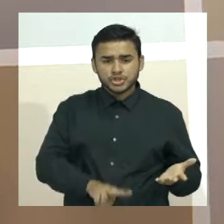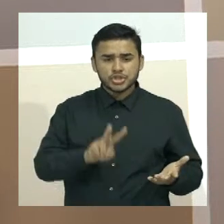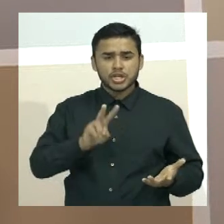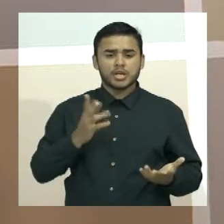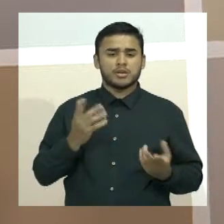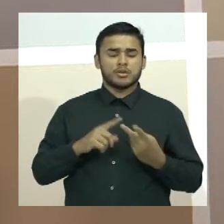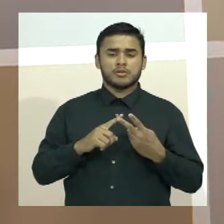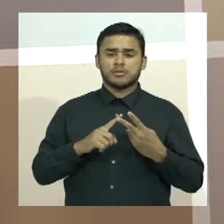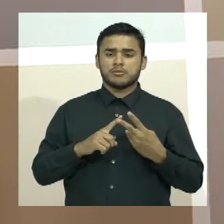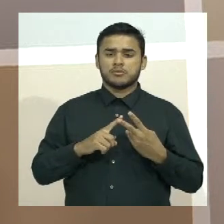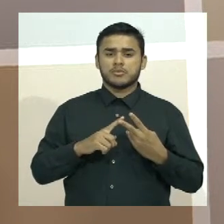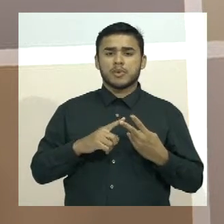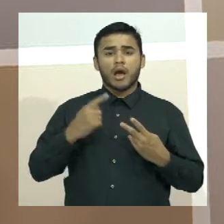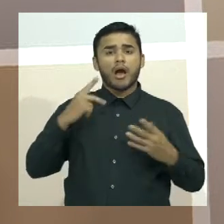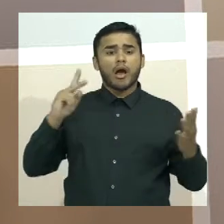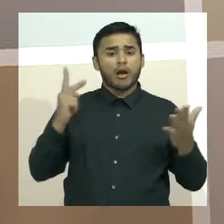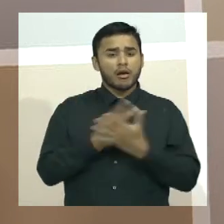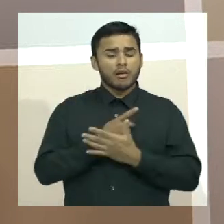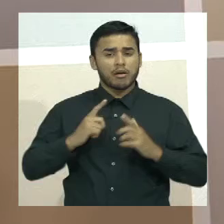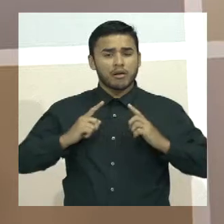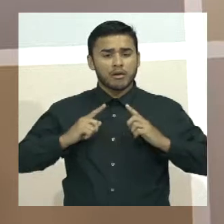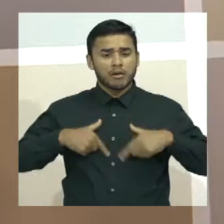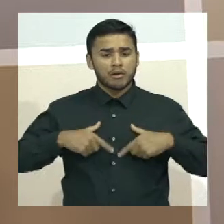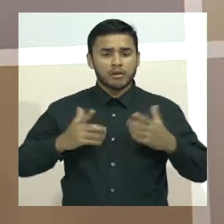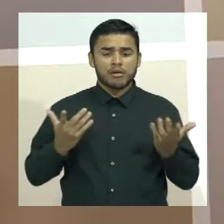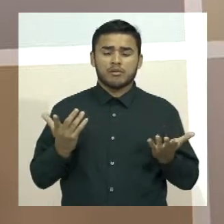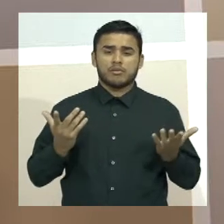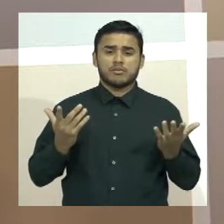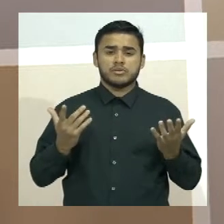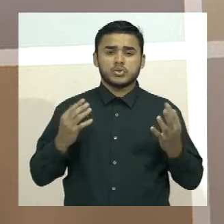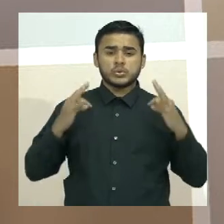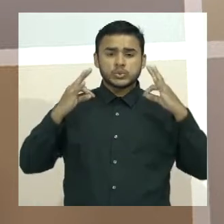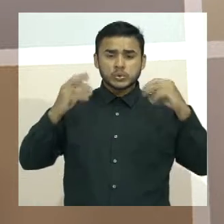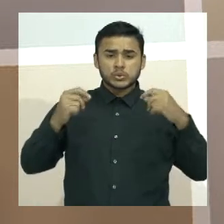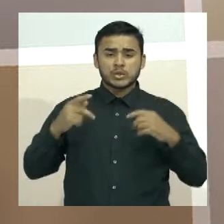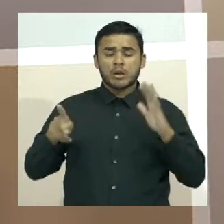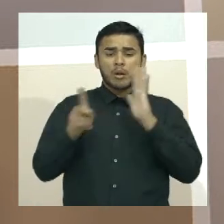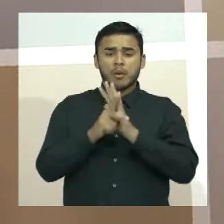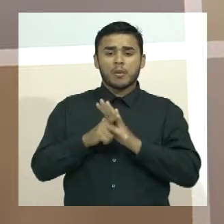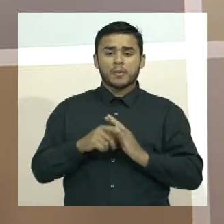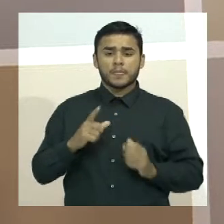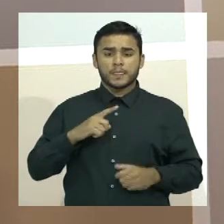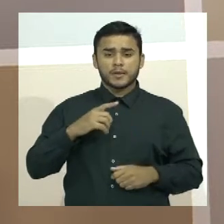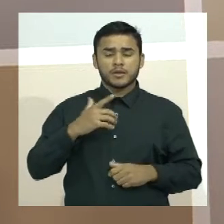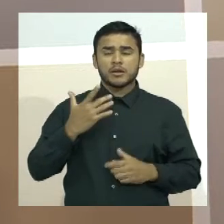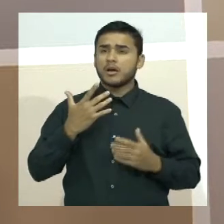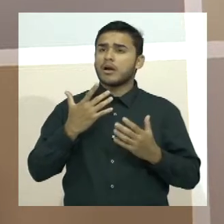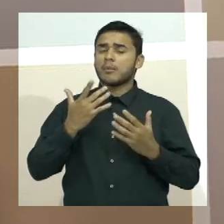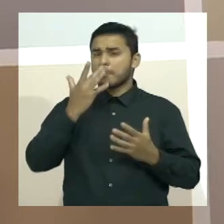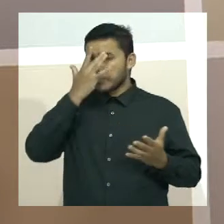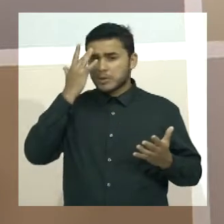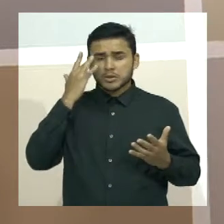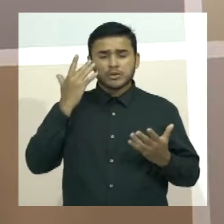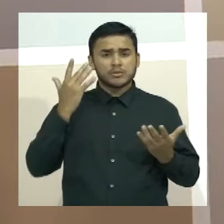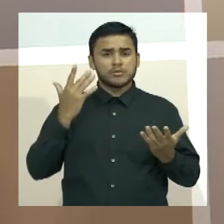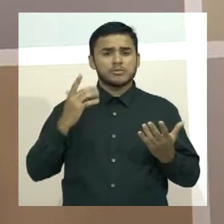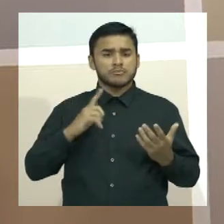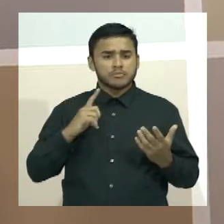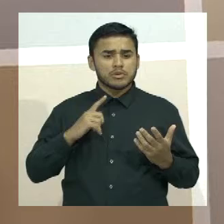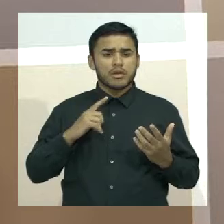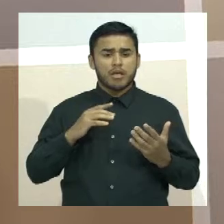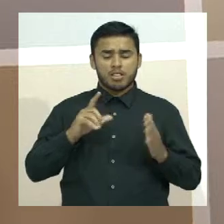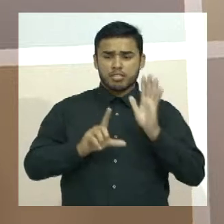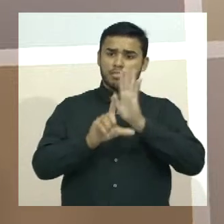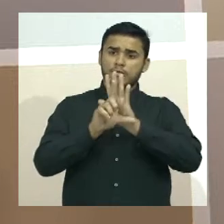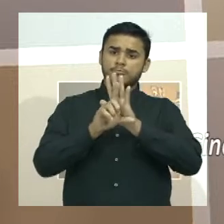foi feito com os judeus, a gente viu tudo aquilo que uma pesquisa clínica pode fazer sem ter uma regulamentação. Então, leis como essas são